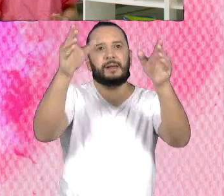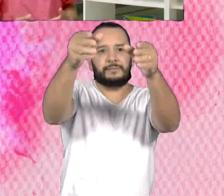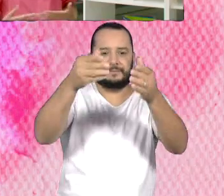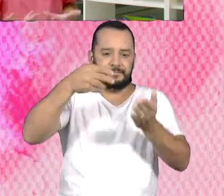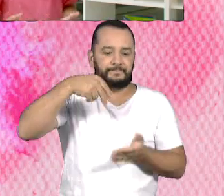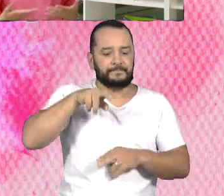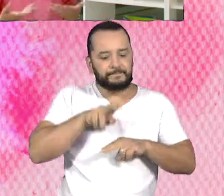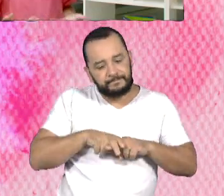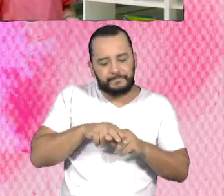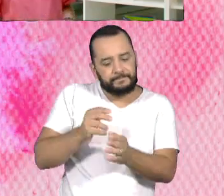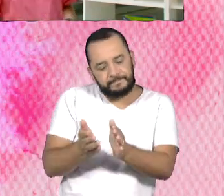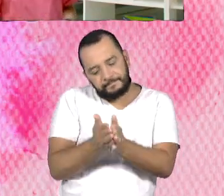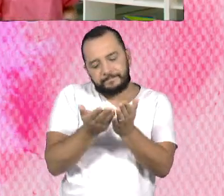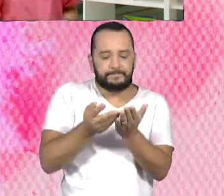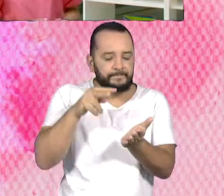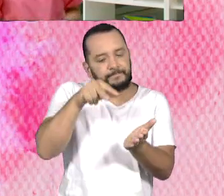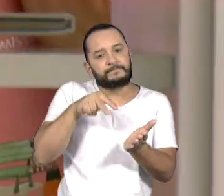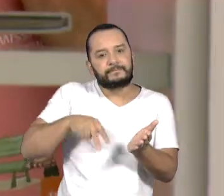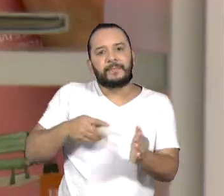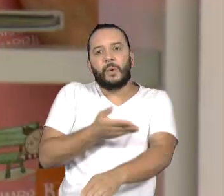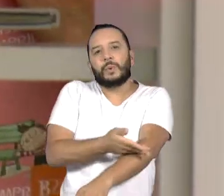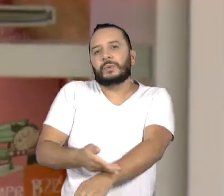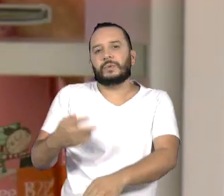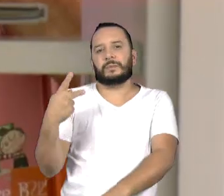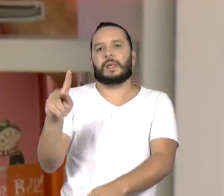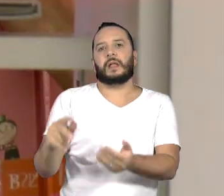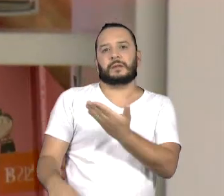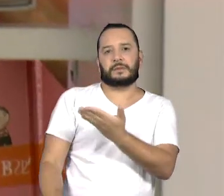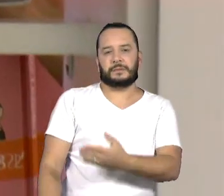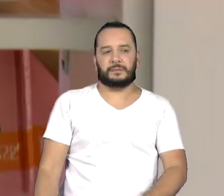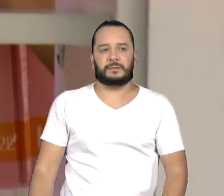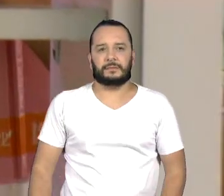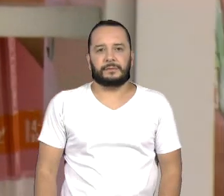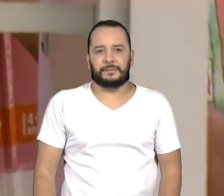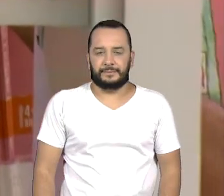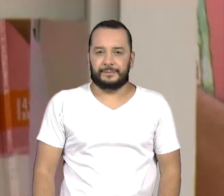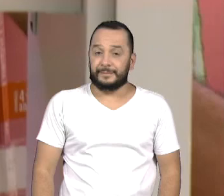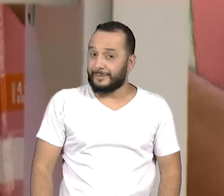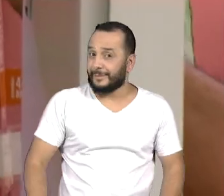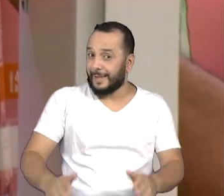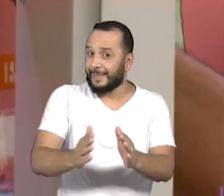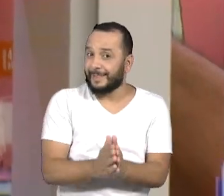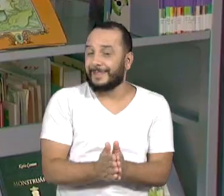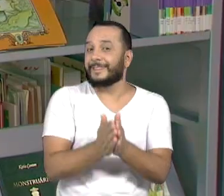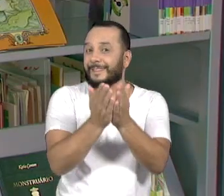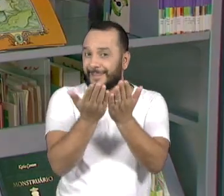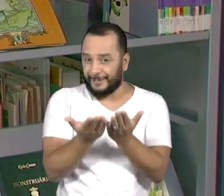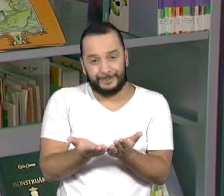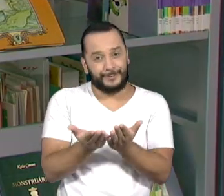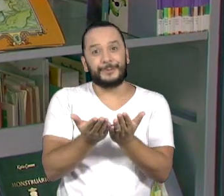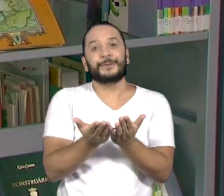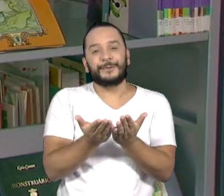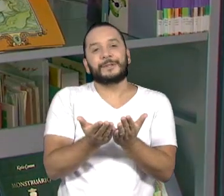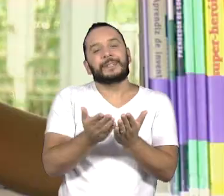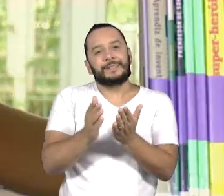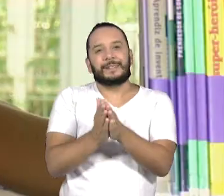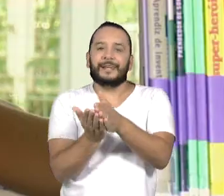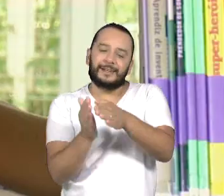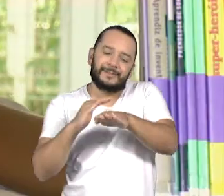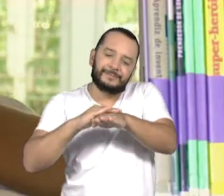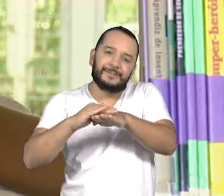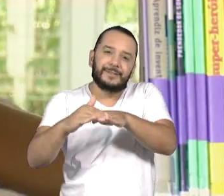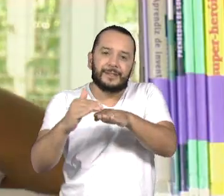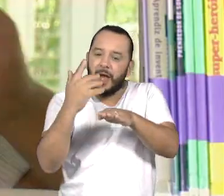ler Elas têm aos criaram esse hábito lugar de livros em casa capa